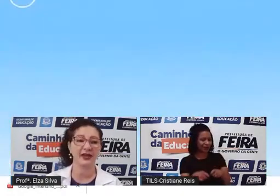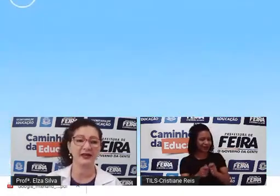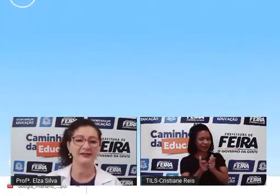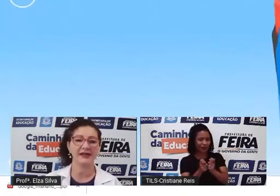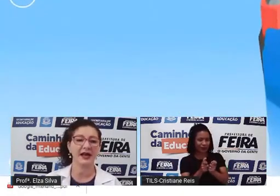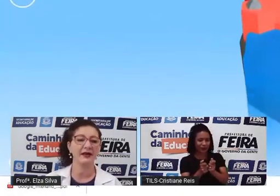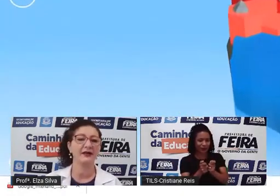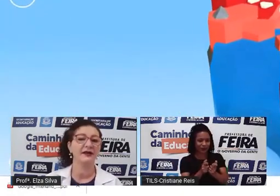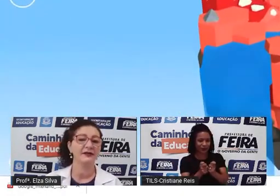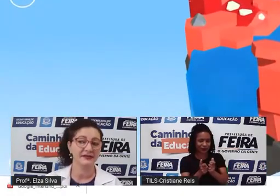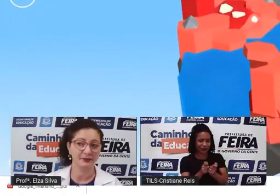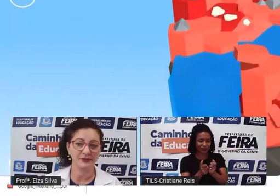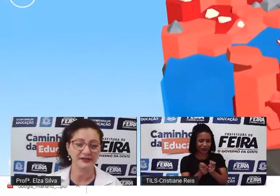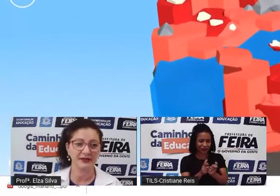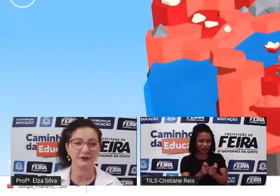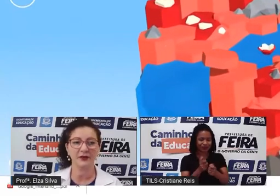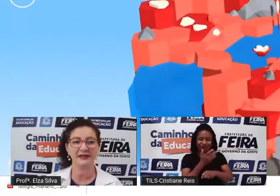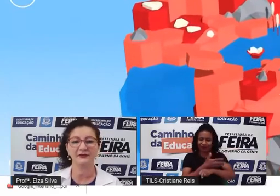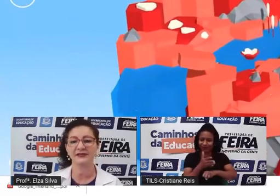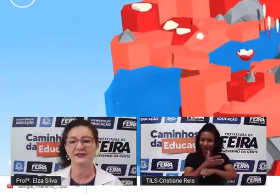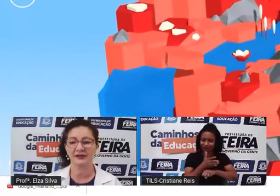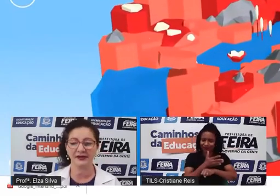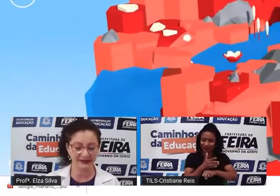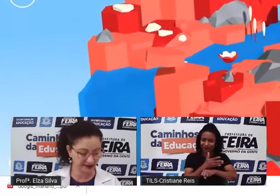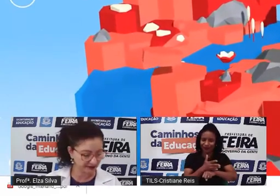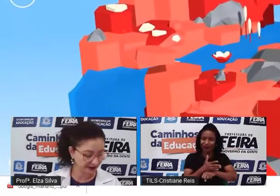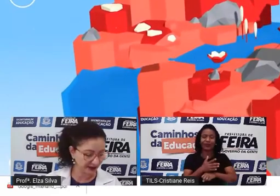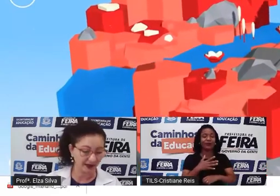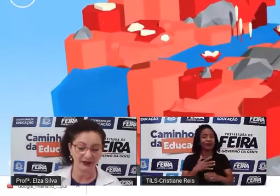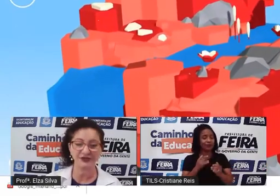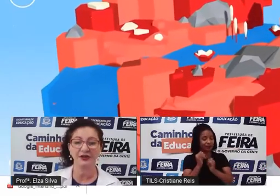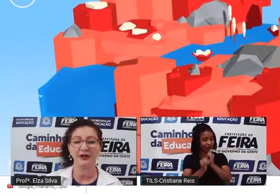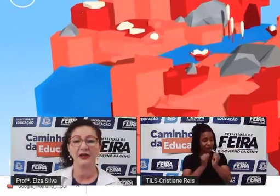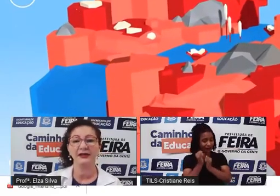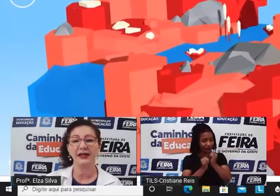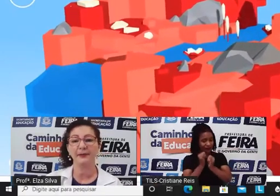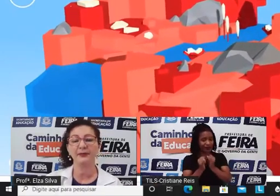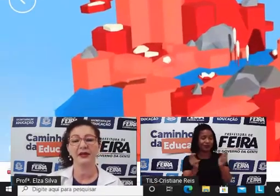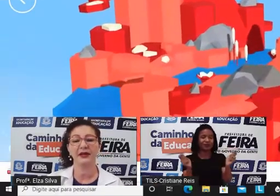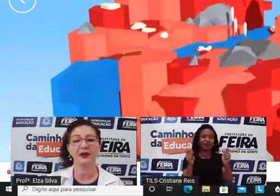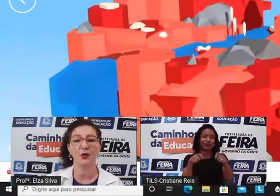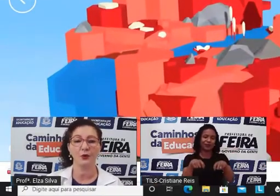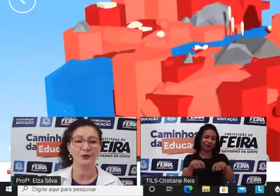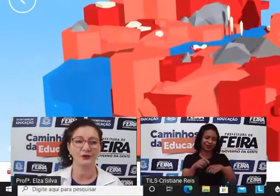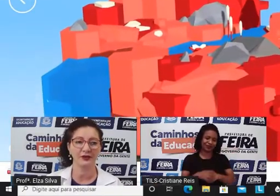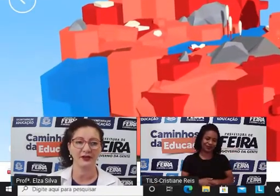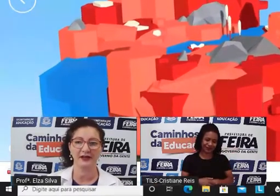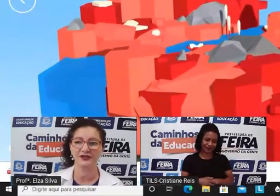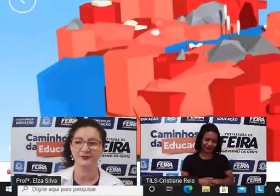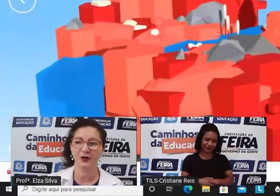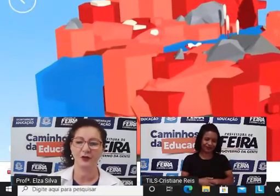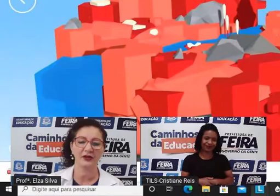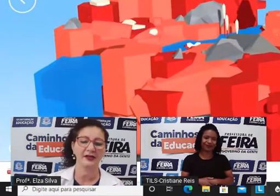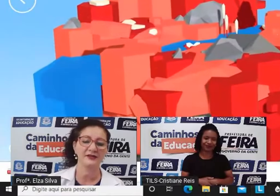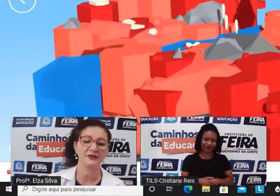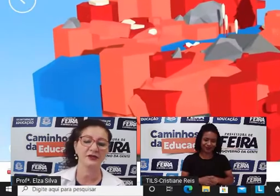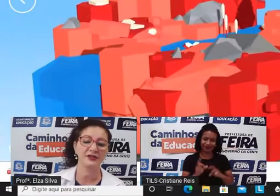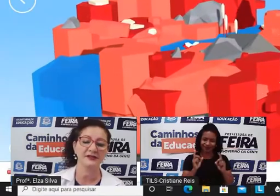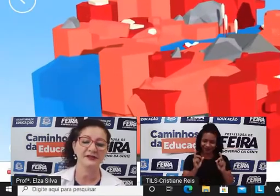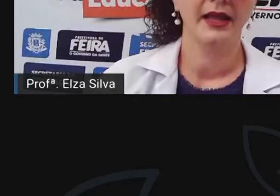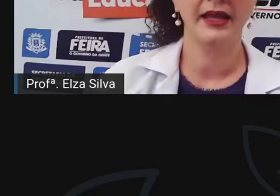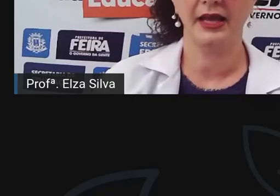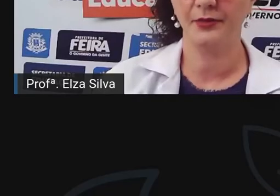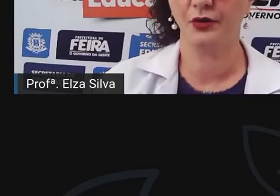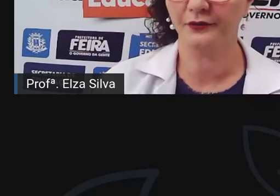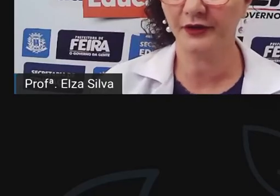possam realizar se possível, caso vocês tenham acesso à internet, na primeira oportunidade. Ok, students?